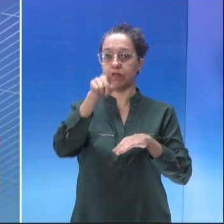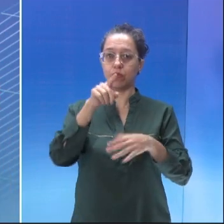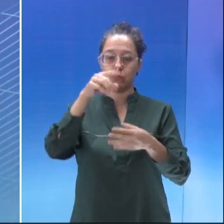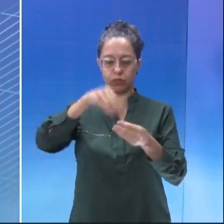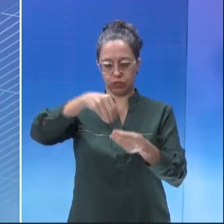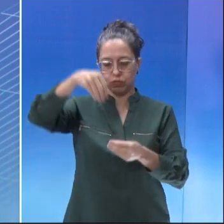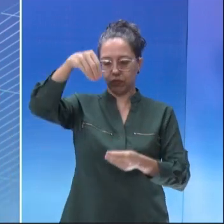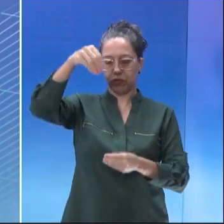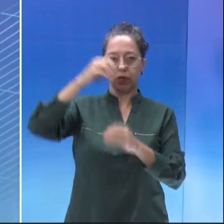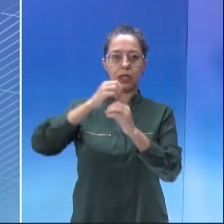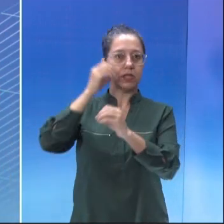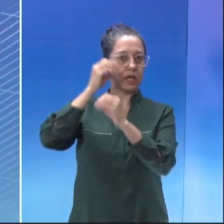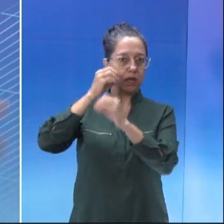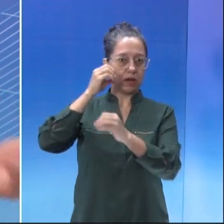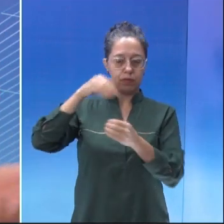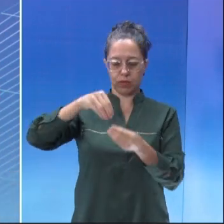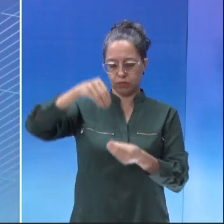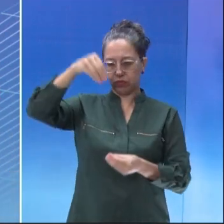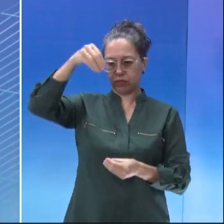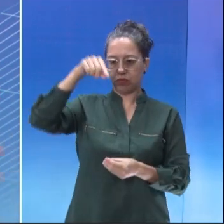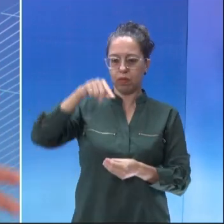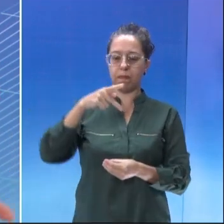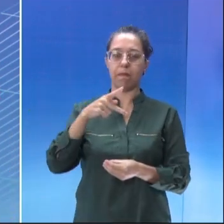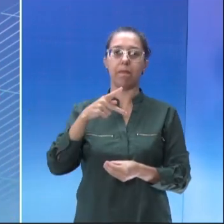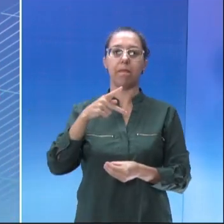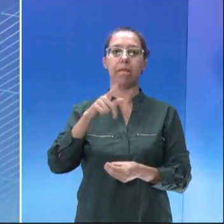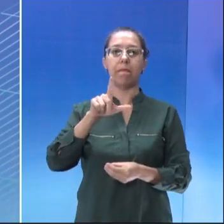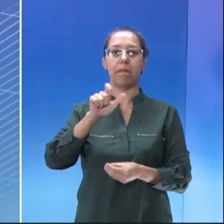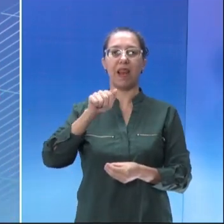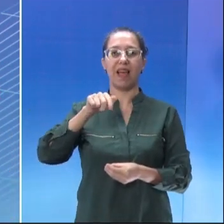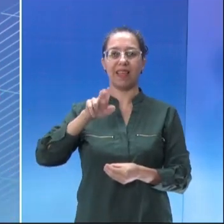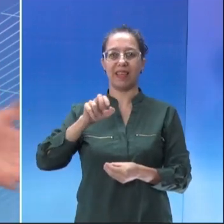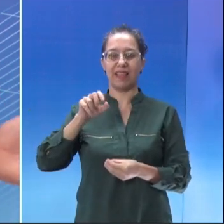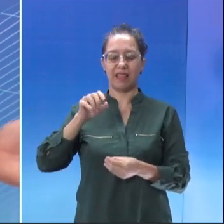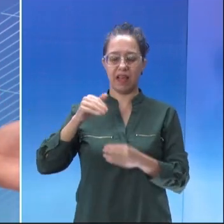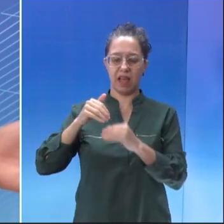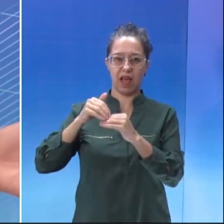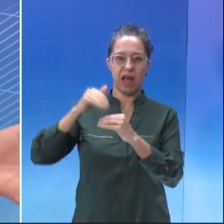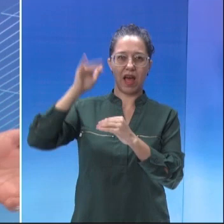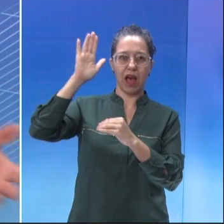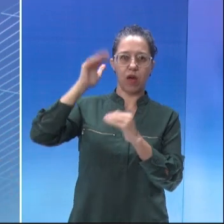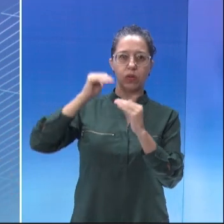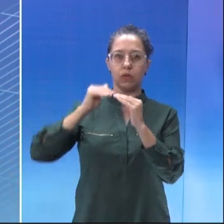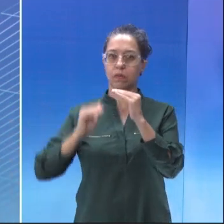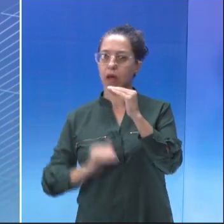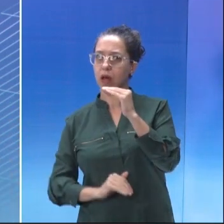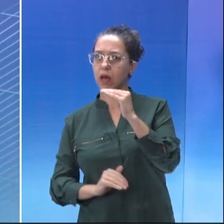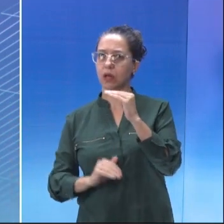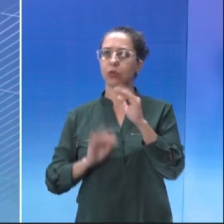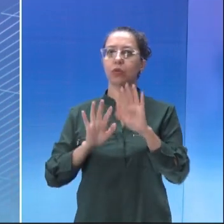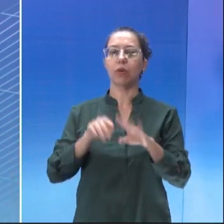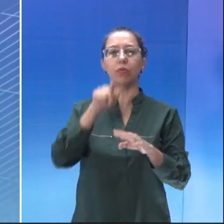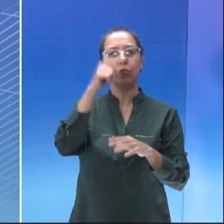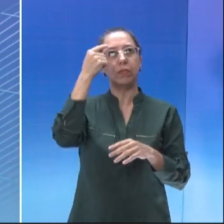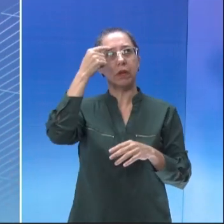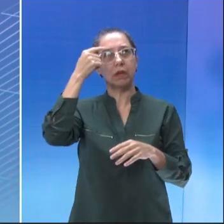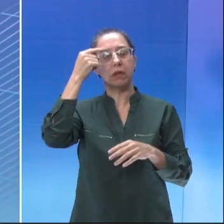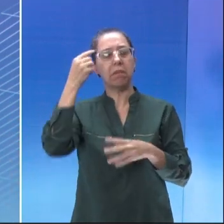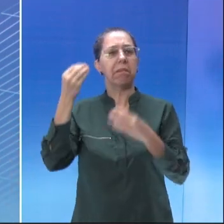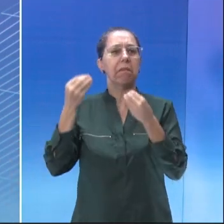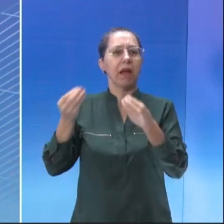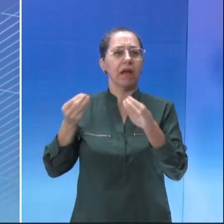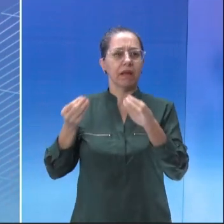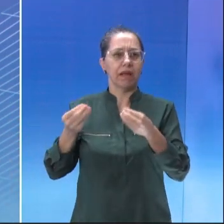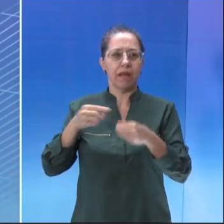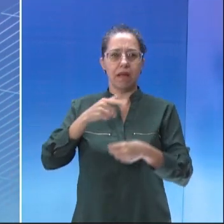hemograma, e ver lá que o nível de plaqueta pode estar alto, pode estar baixo ou pode estar normal. E você alguma vez pode ter se perguntado, para que serve